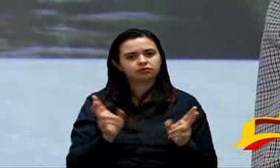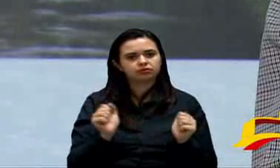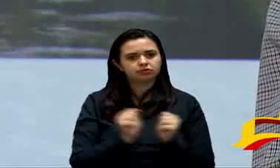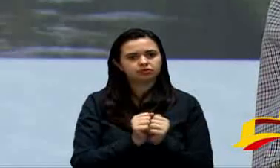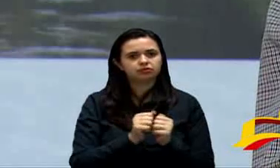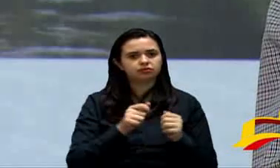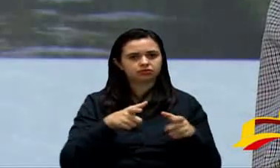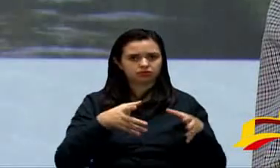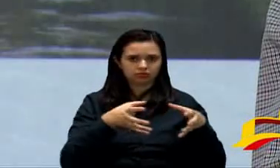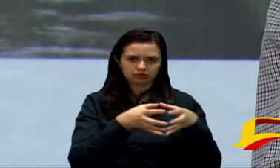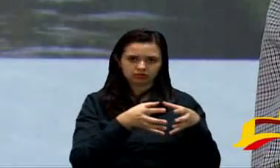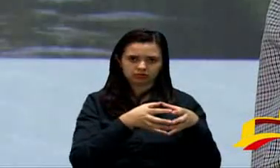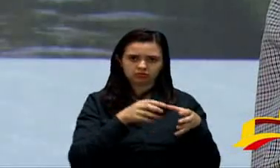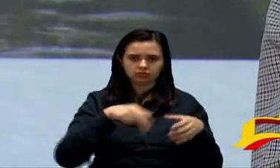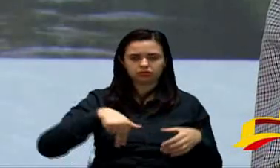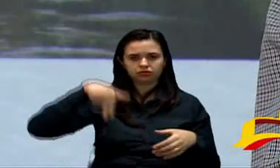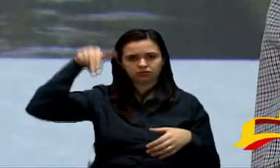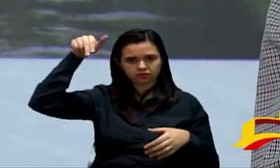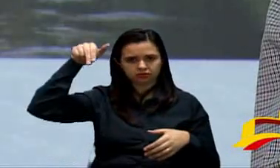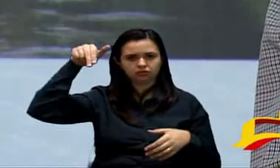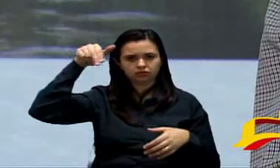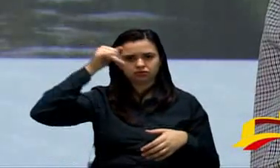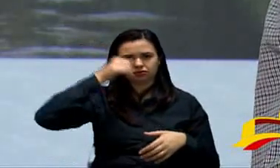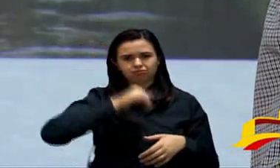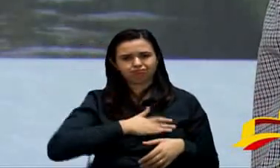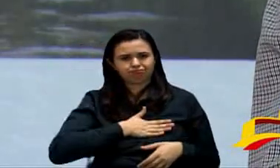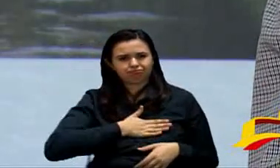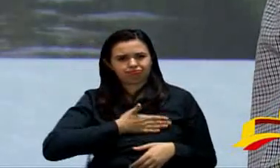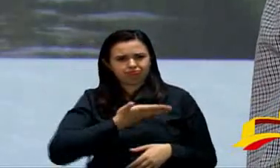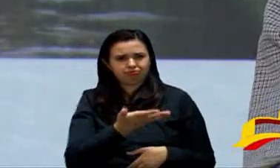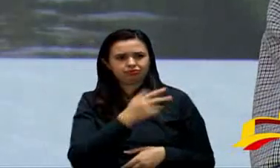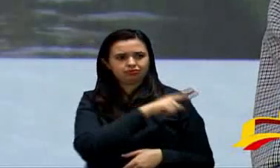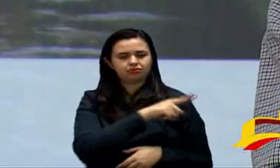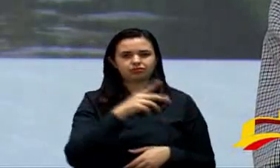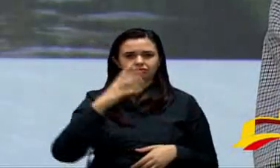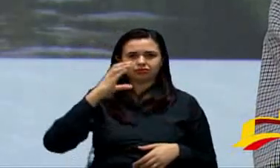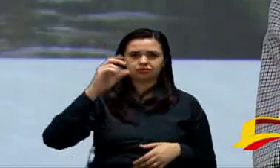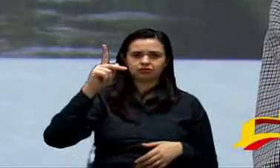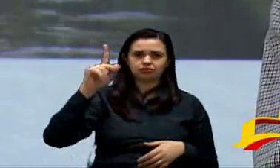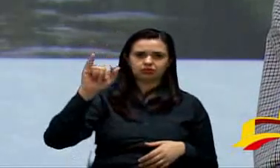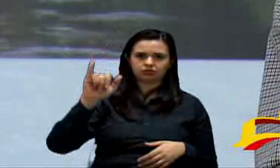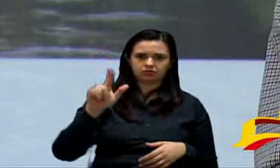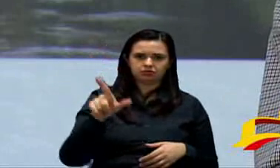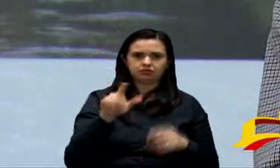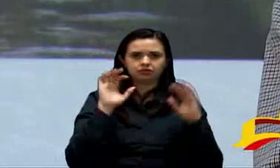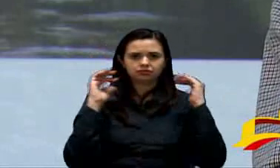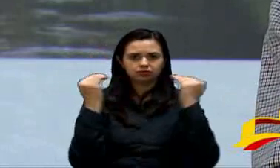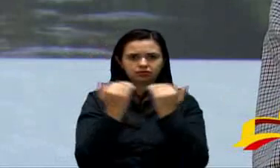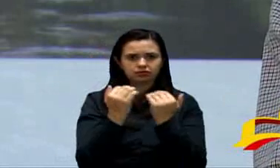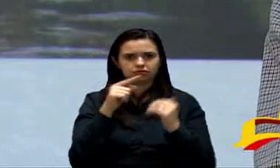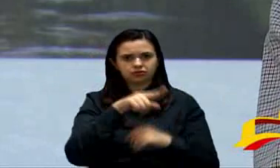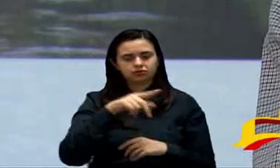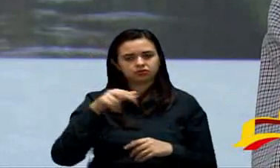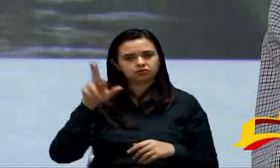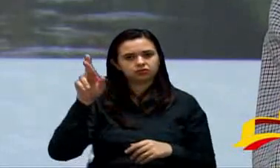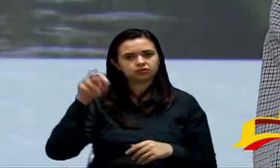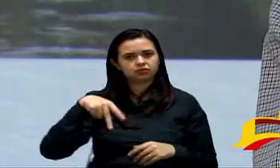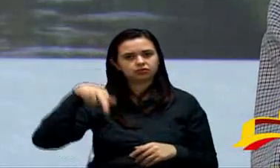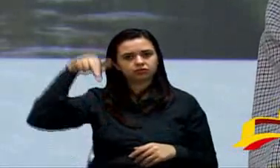Nordeste repudia veementemente o teor do relatório aprovado pela CPI instaurada no âmbito da Assembleia Legislativa do Rio Grande do